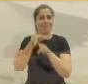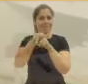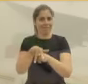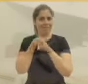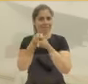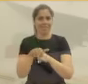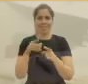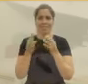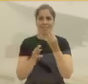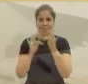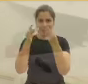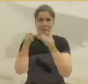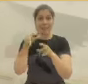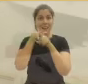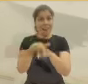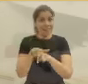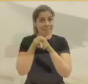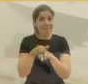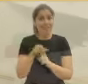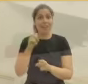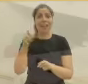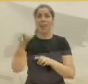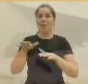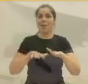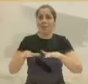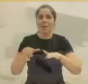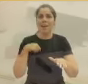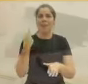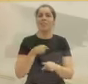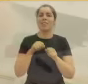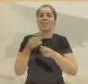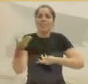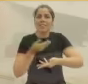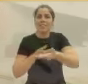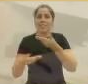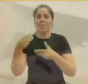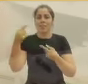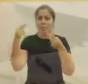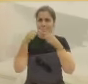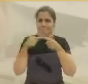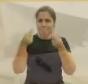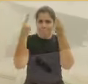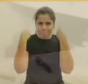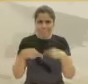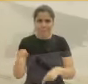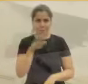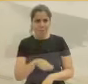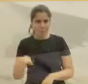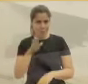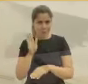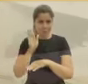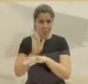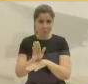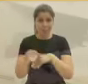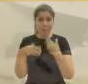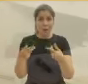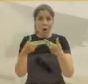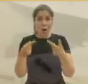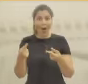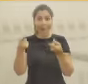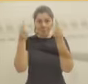aconselha muito é a ecoterapia. O cavalo em si, aquele movimento, aquilo faz uma integração sensorial que